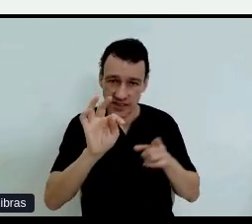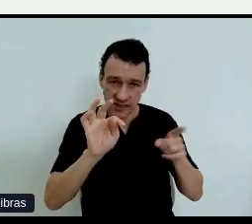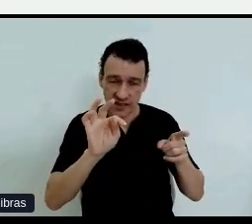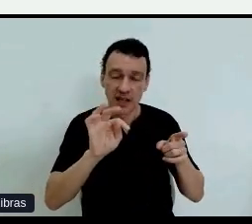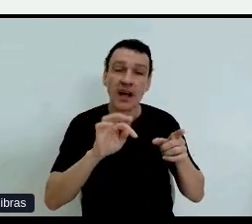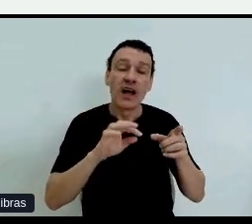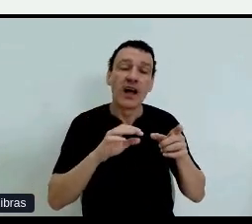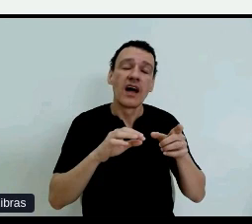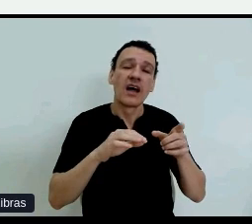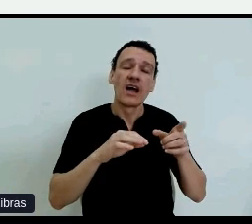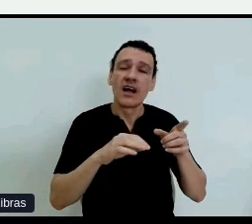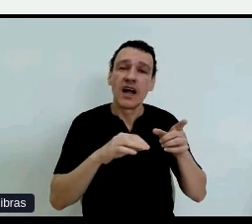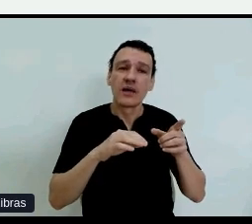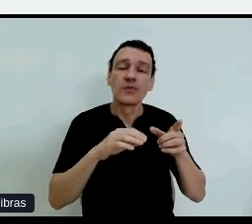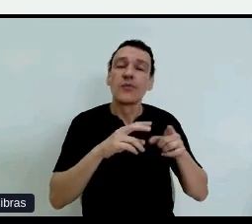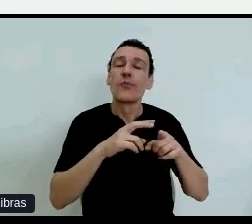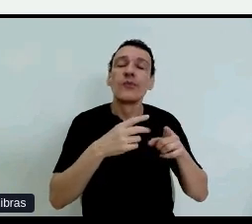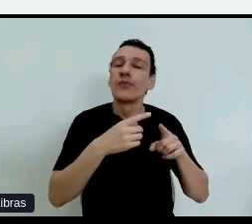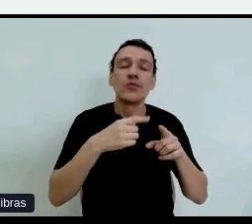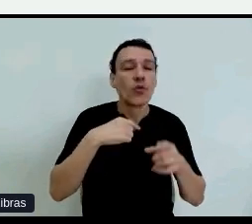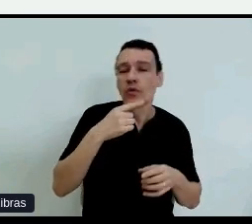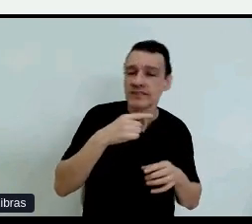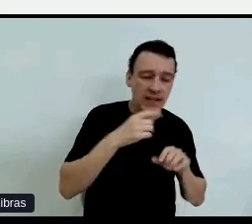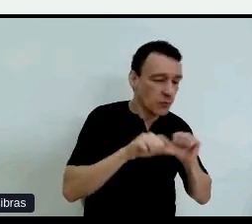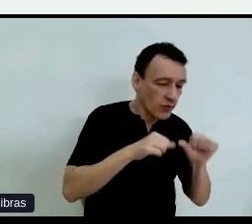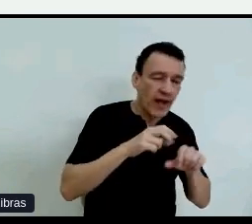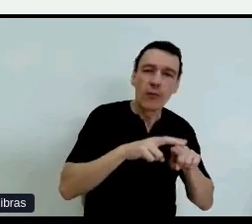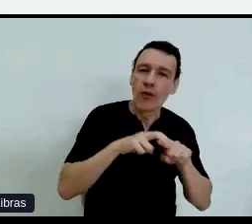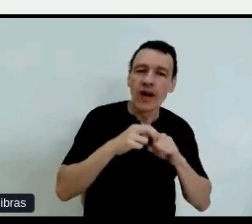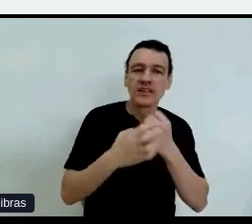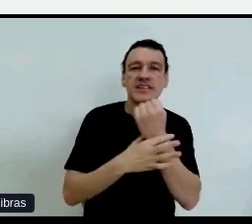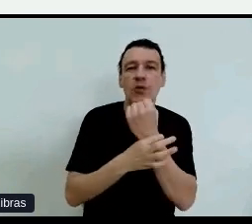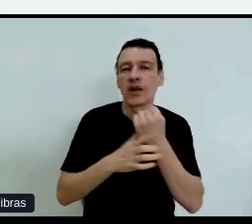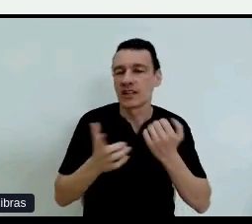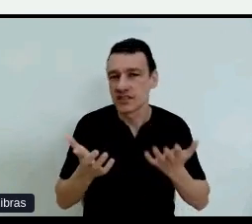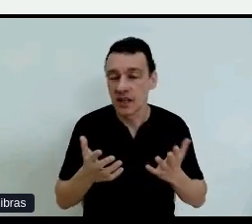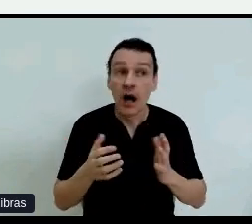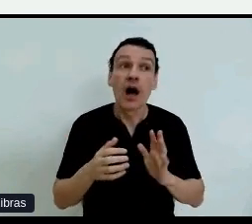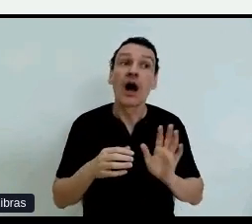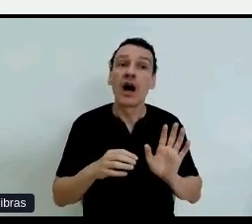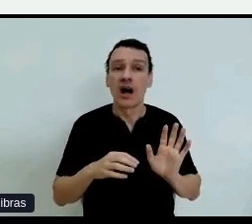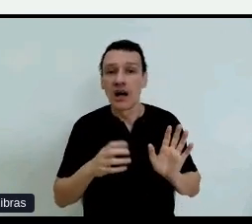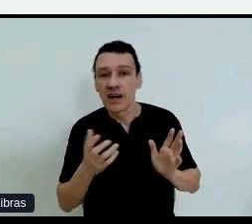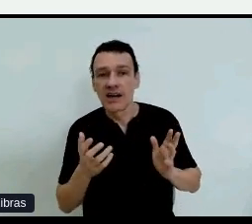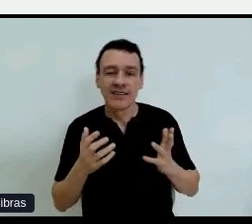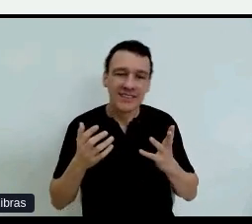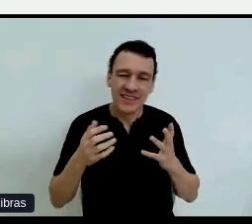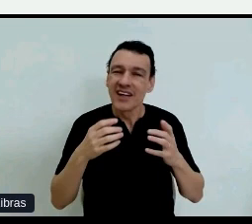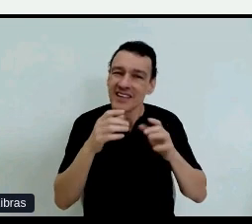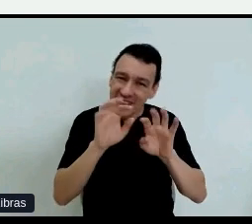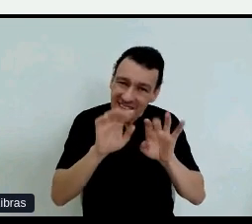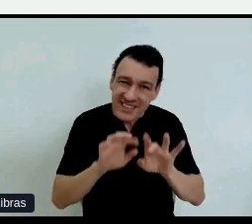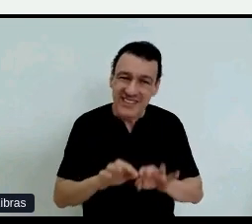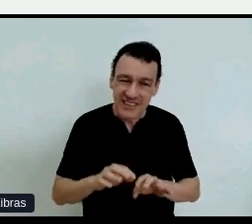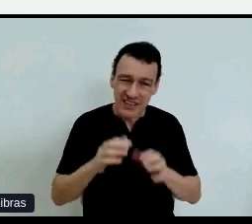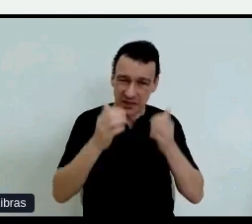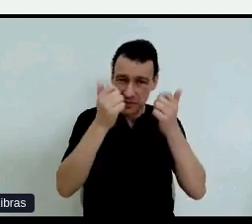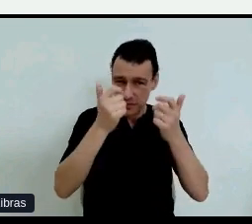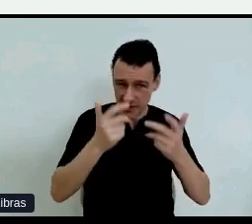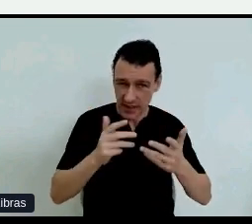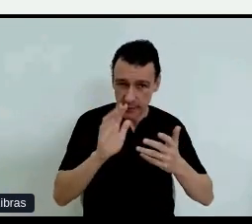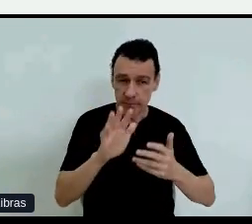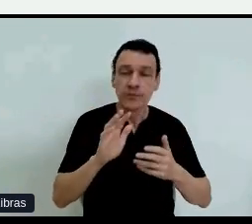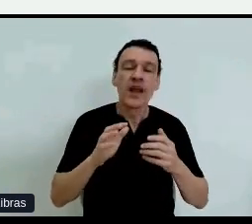de segurança, não foi auditado e tal. E aí você tem no seu mapa uma série de itens e interfaces com esse